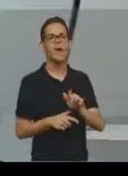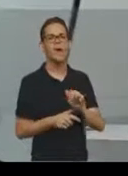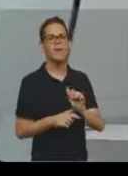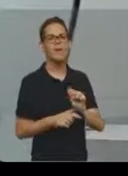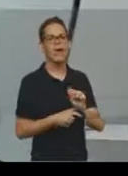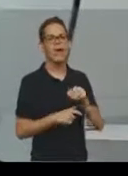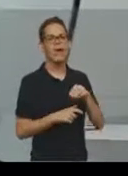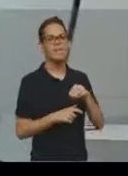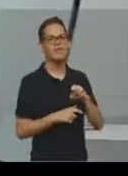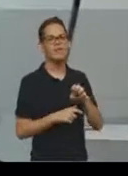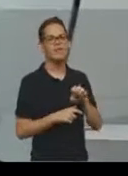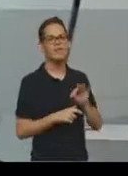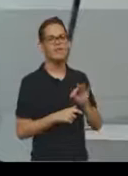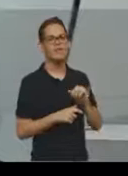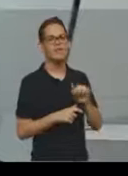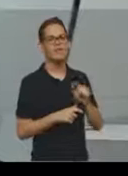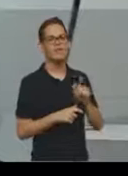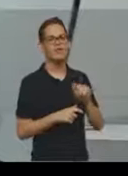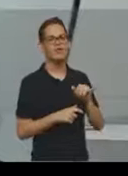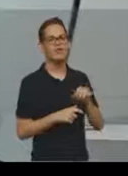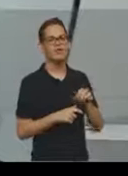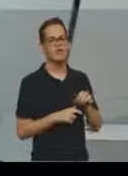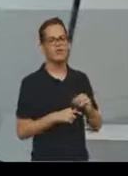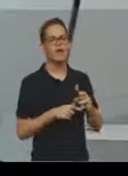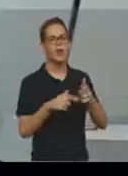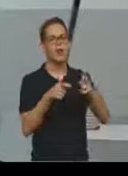vai ser produzido